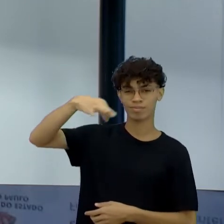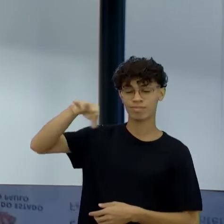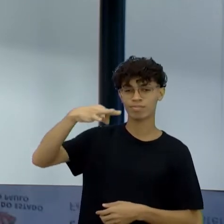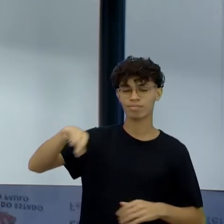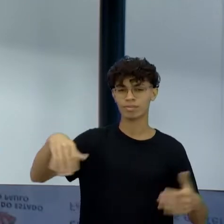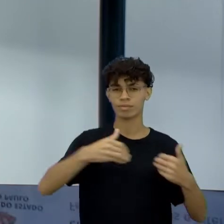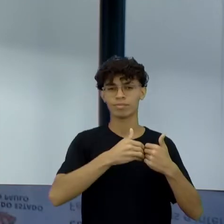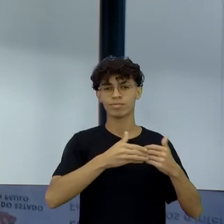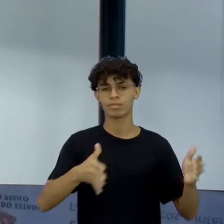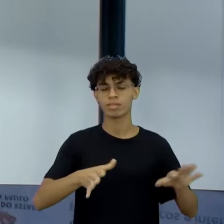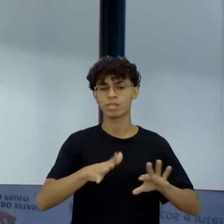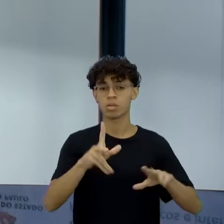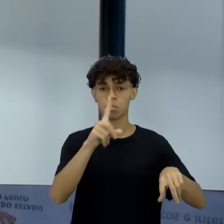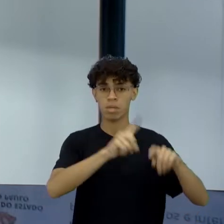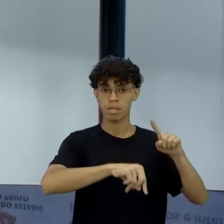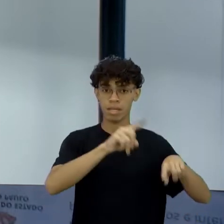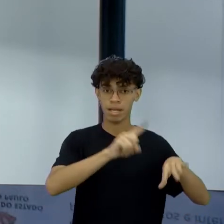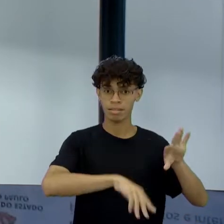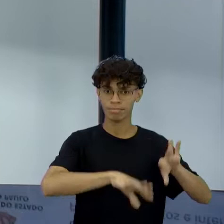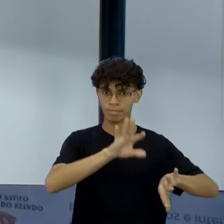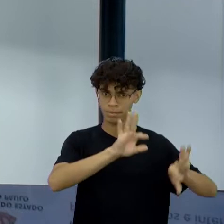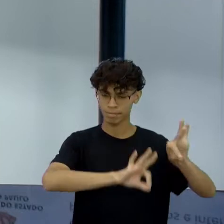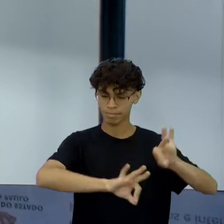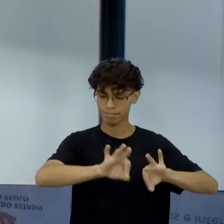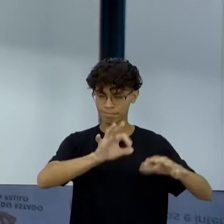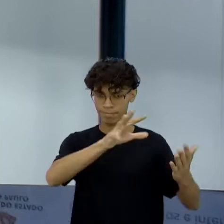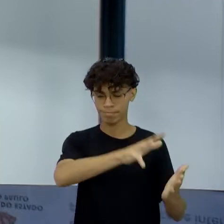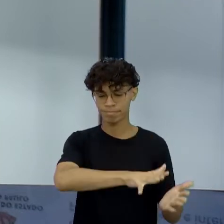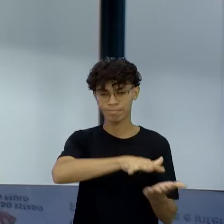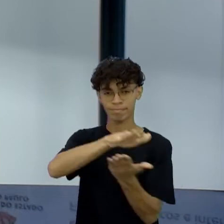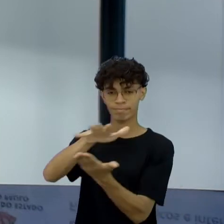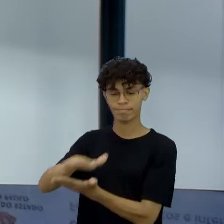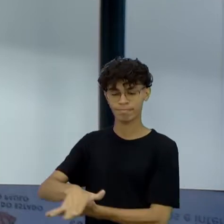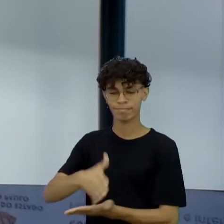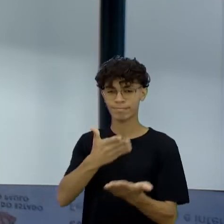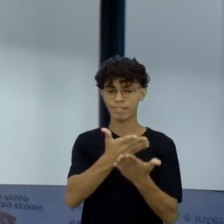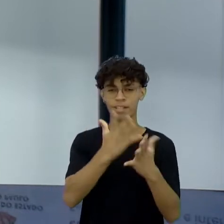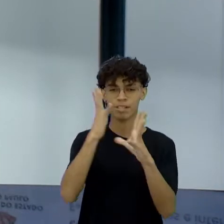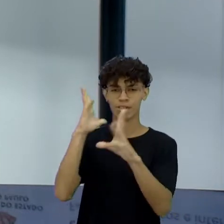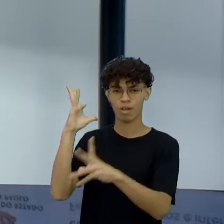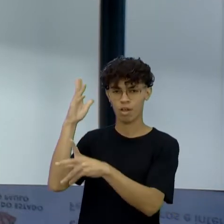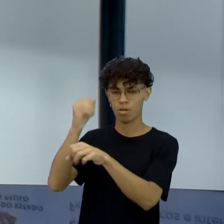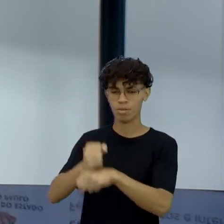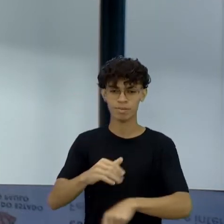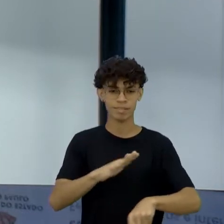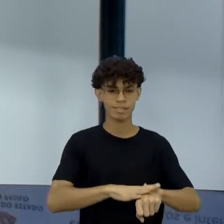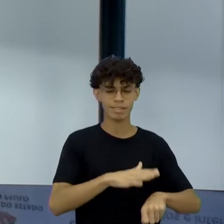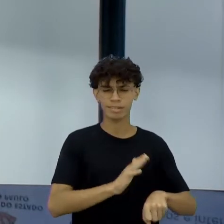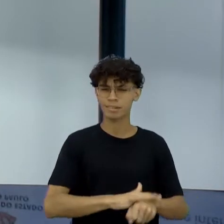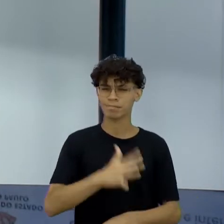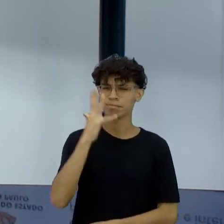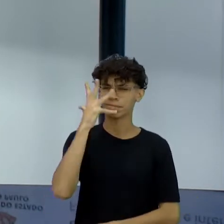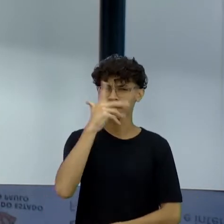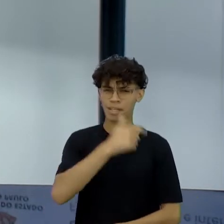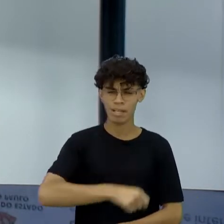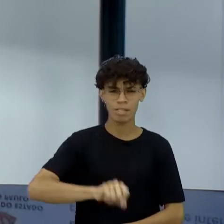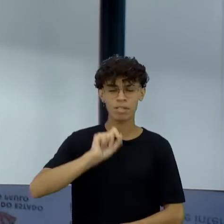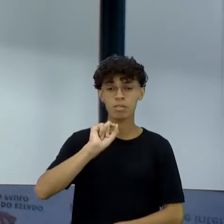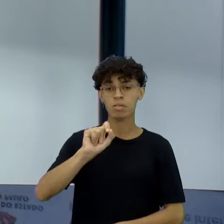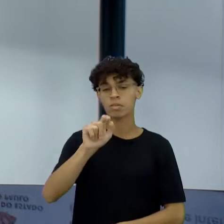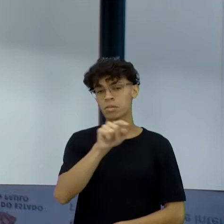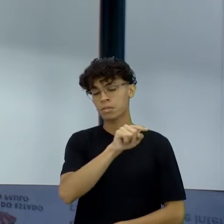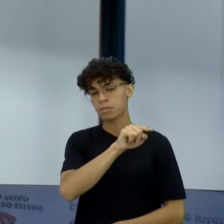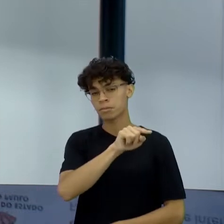mesmo. Prepare os materiais aqui para a gente fazer um pouquinho de aula, fazer um monte de cálculos. Hoje a gente tem uma aula linda, né? Pessoas que